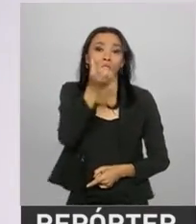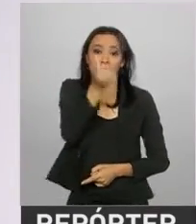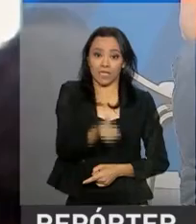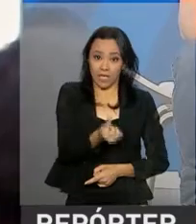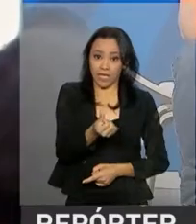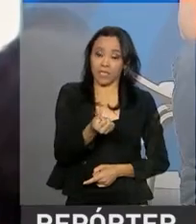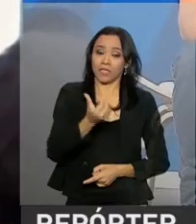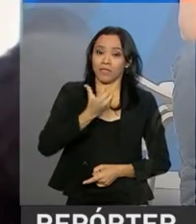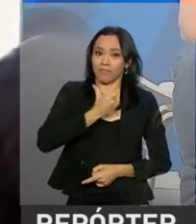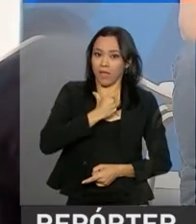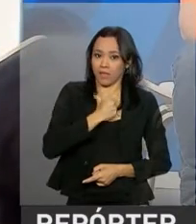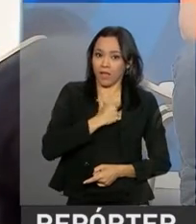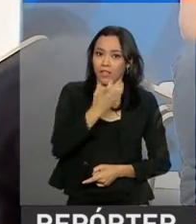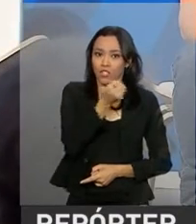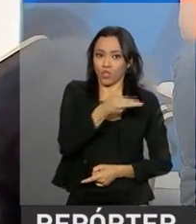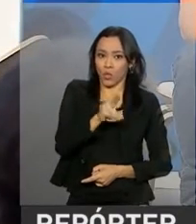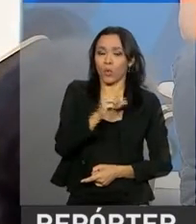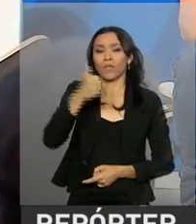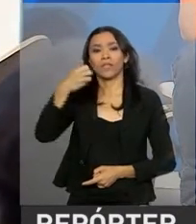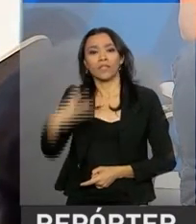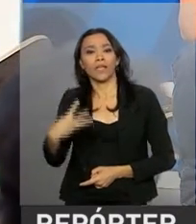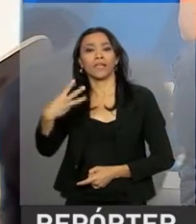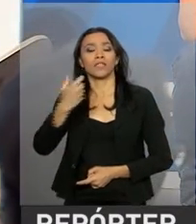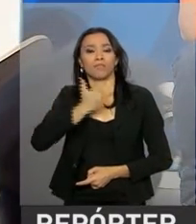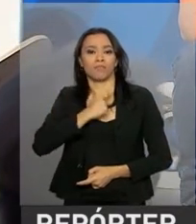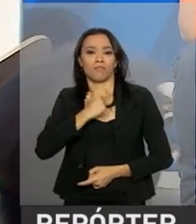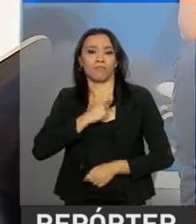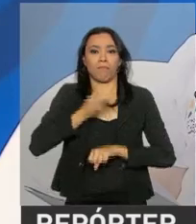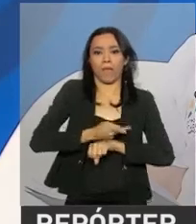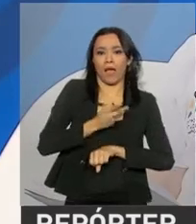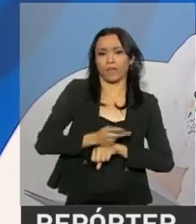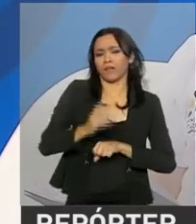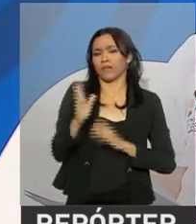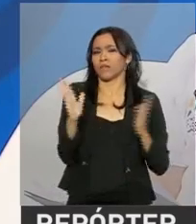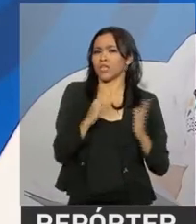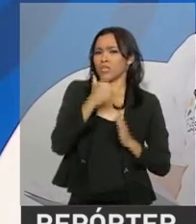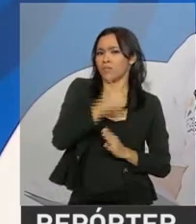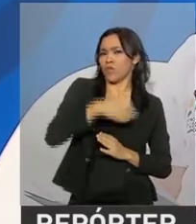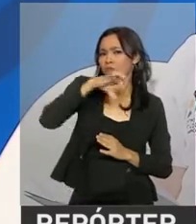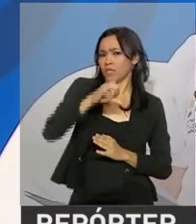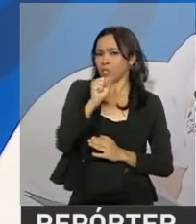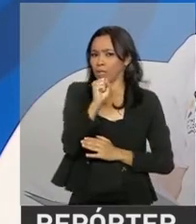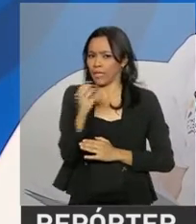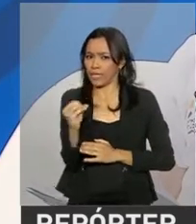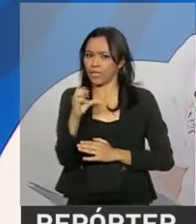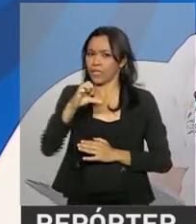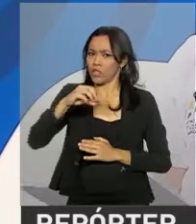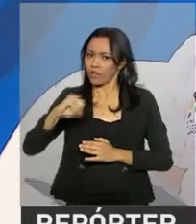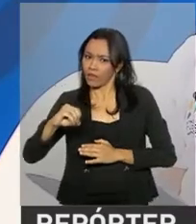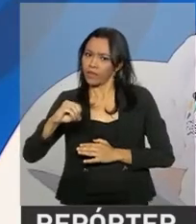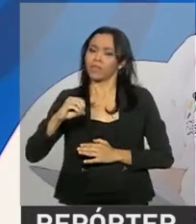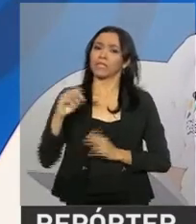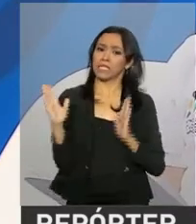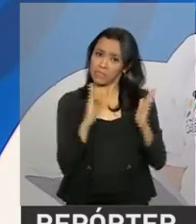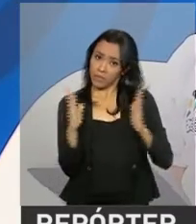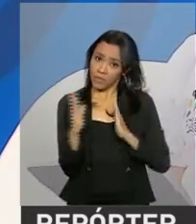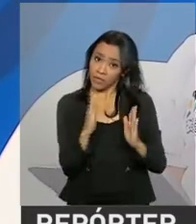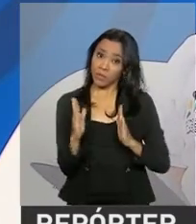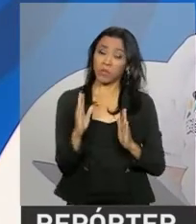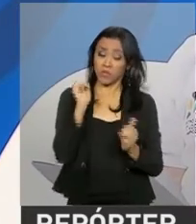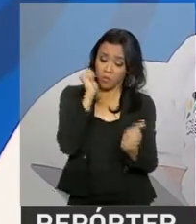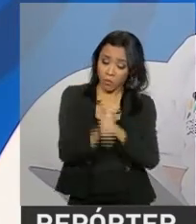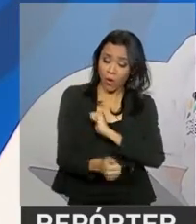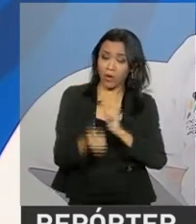de prata em Paralimpíadas nos anos 80 e 90, nas provas de arremesso de peso, em uma época em que o